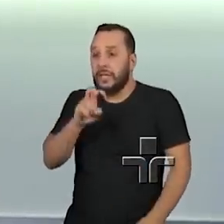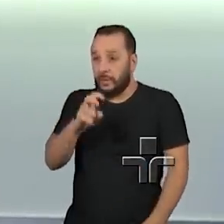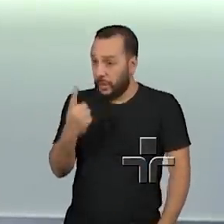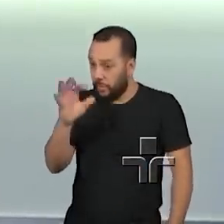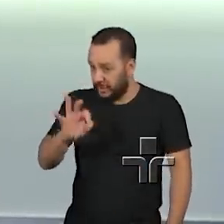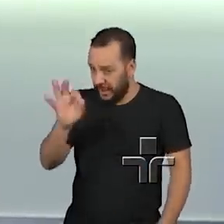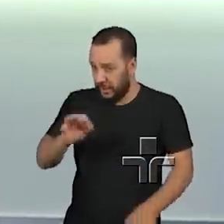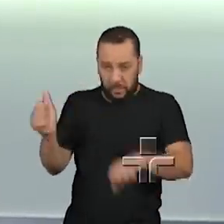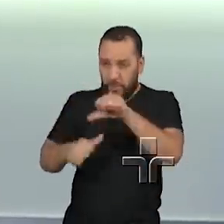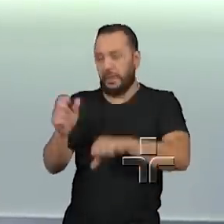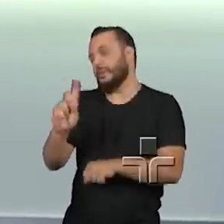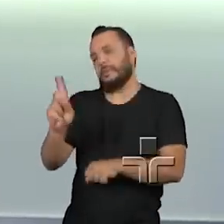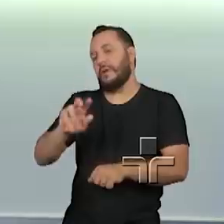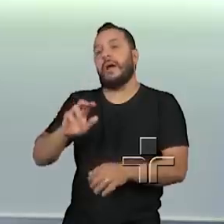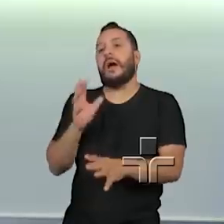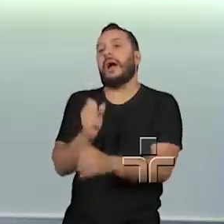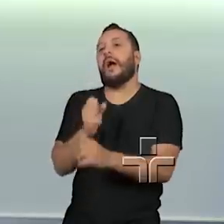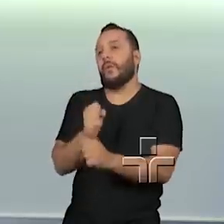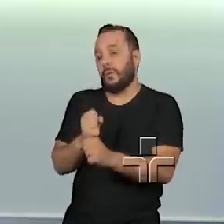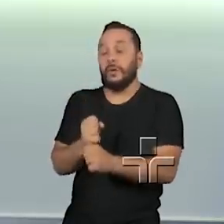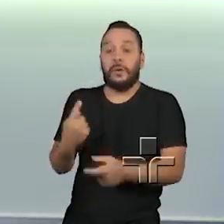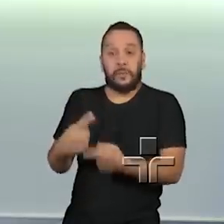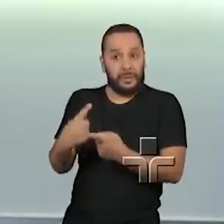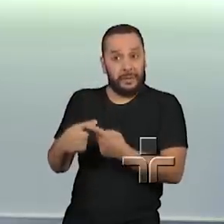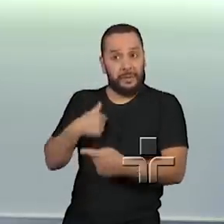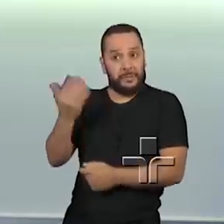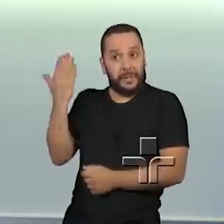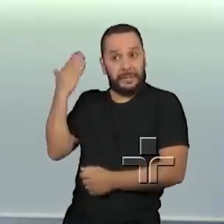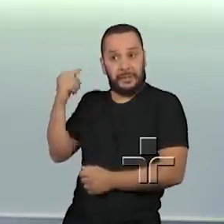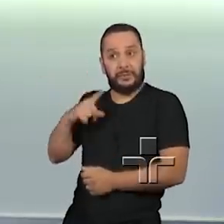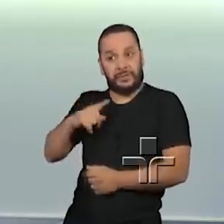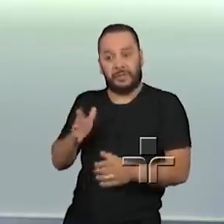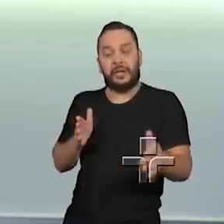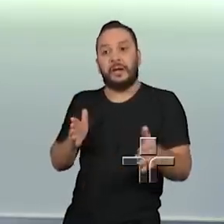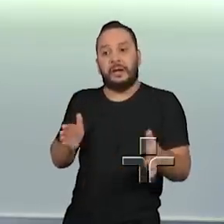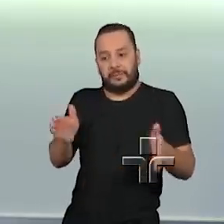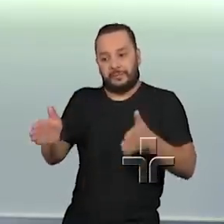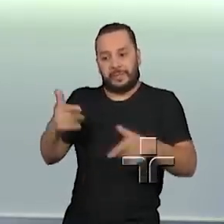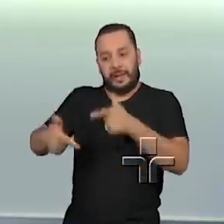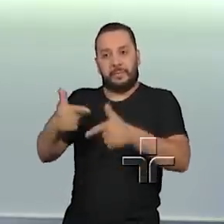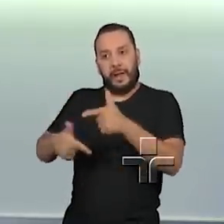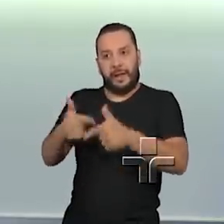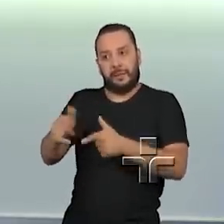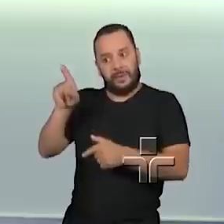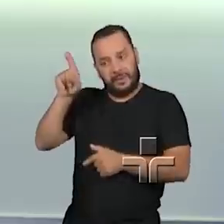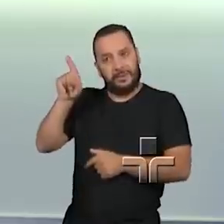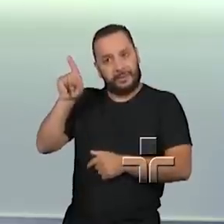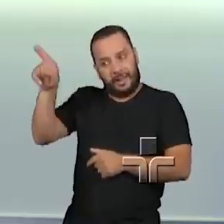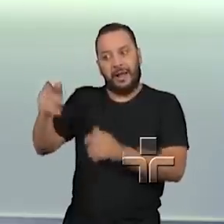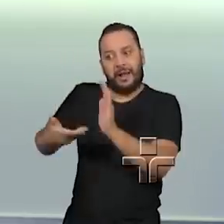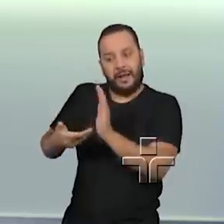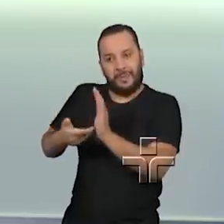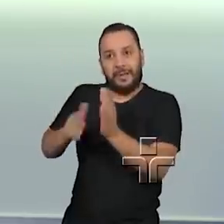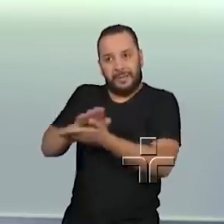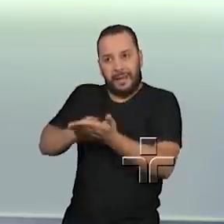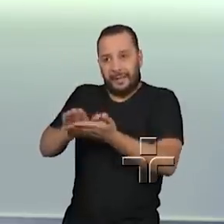51%. 51% é o cálculo se você considerar quem não tinha mandato na legislatura passada na Câmara dos Deputados. Agora, dentro desse